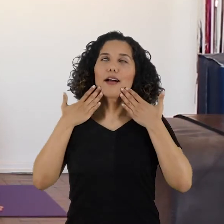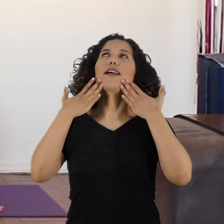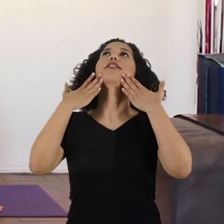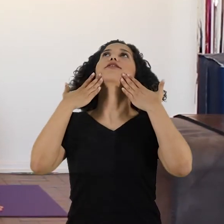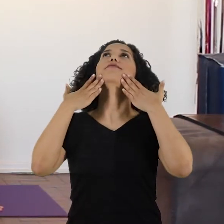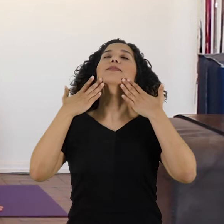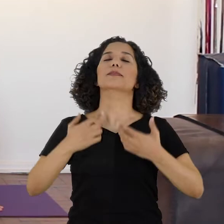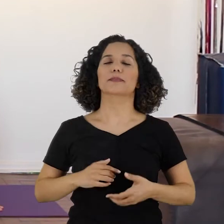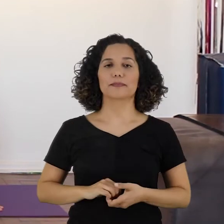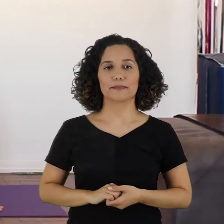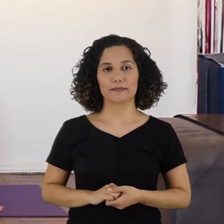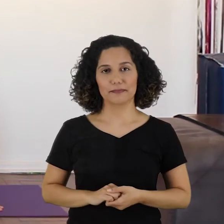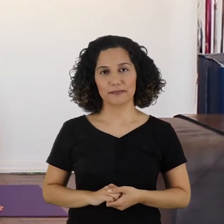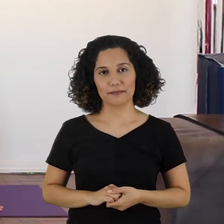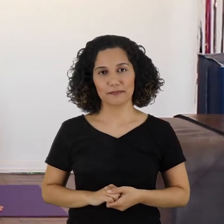deixa a cabeça cair lá atrás.